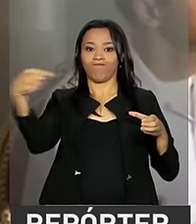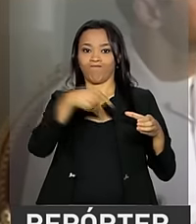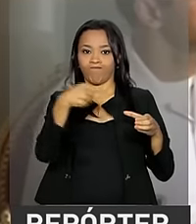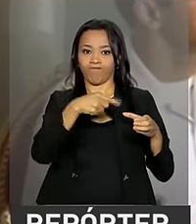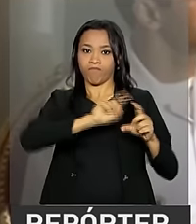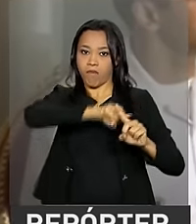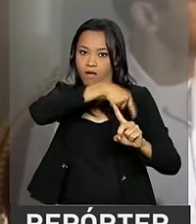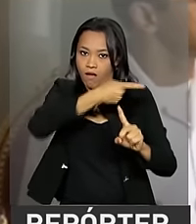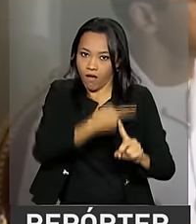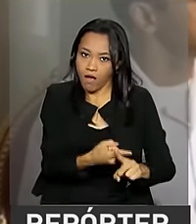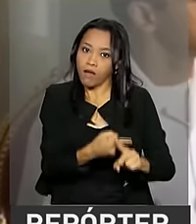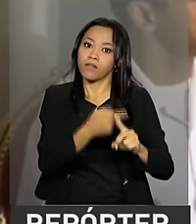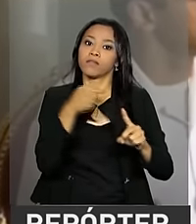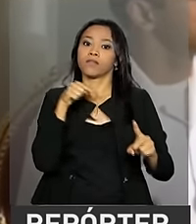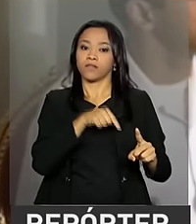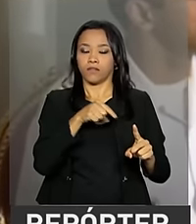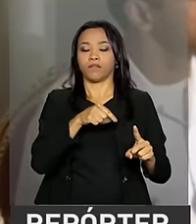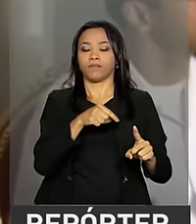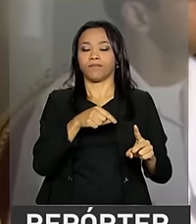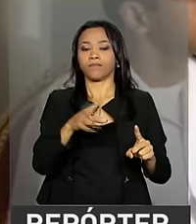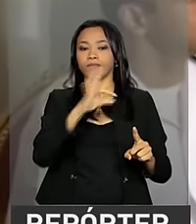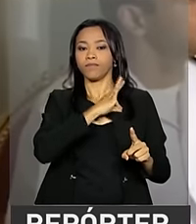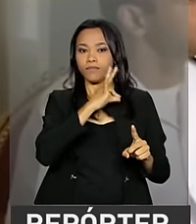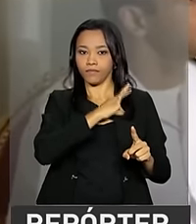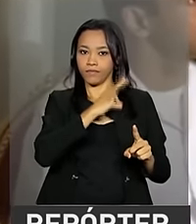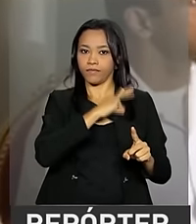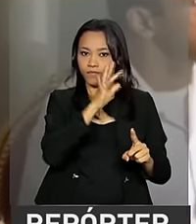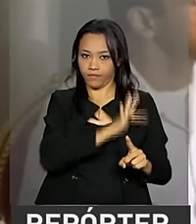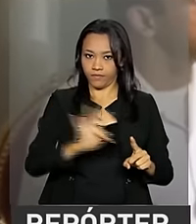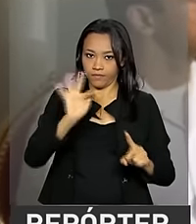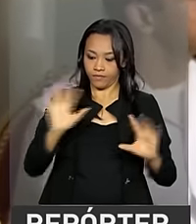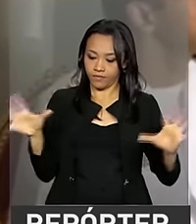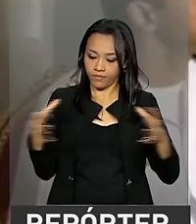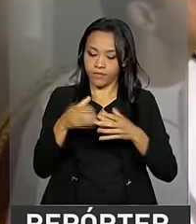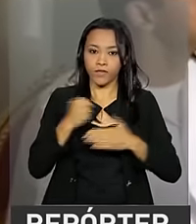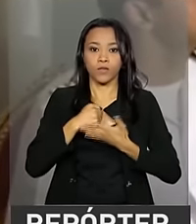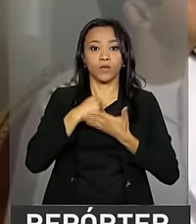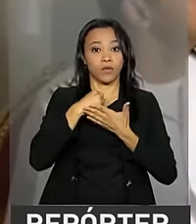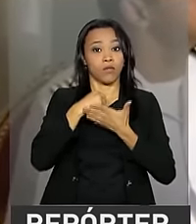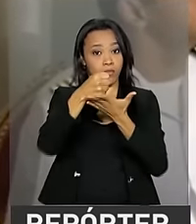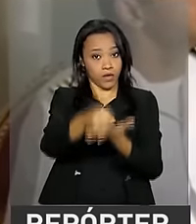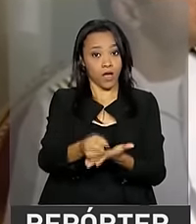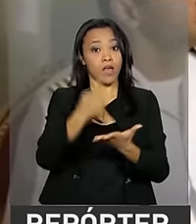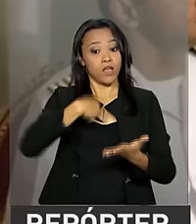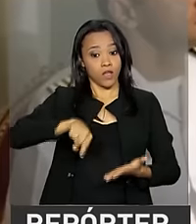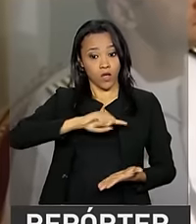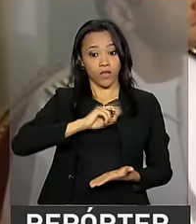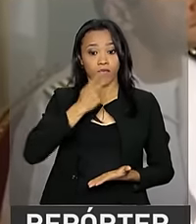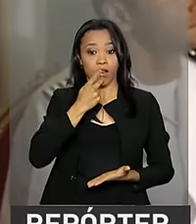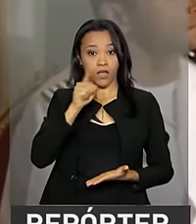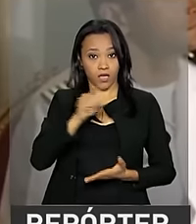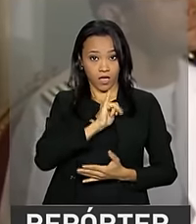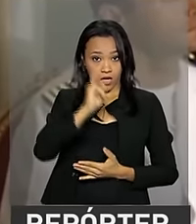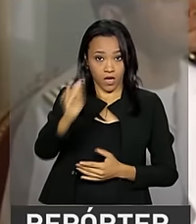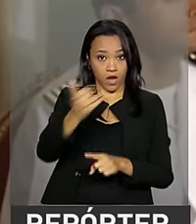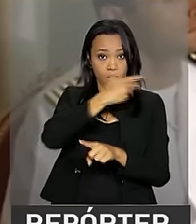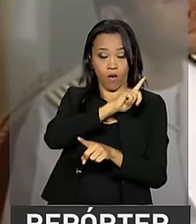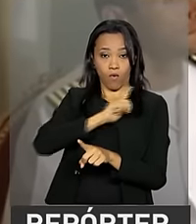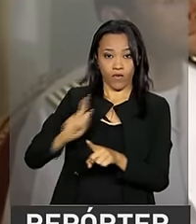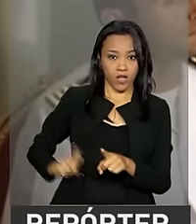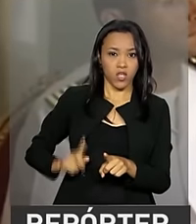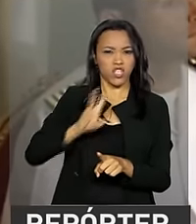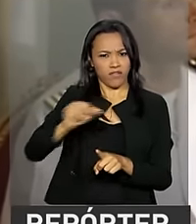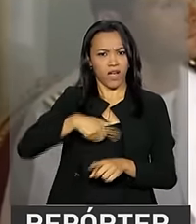adicionais, mas quero também aqui firmar, governador, o nosso compromisso de que seremos inflexíveis